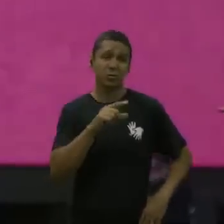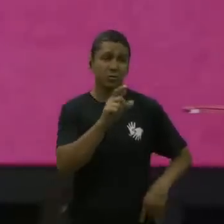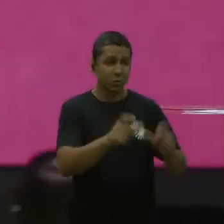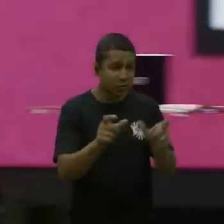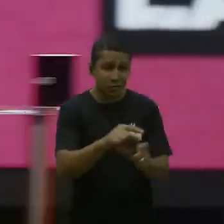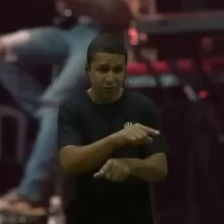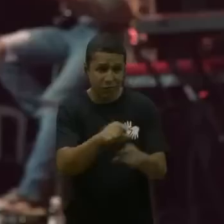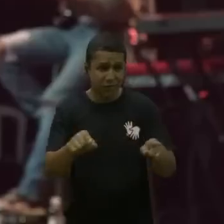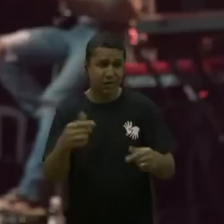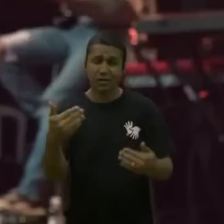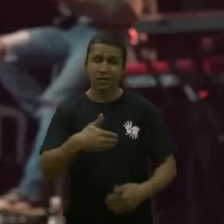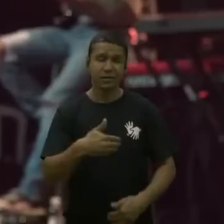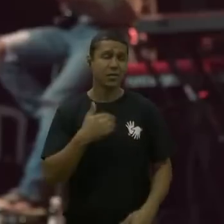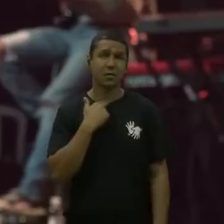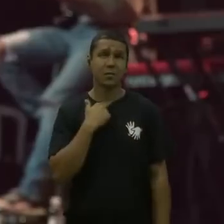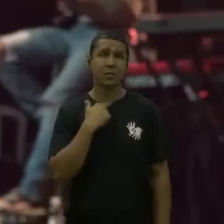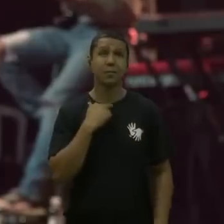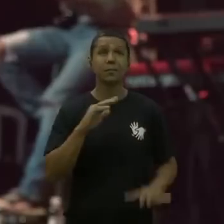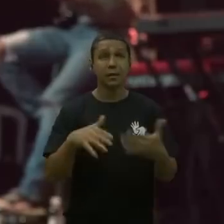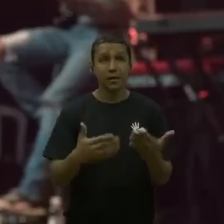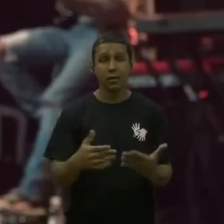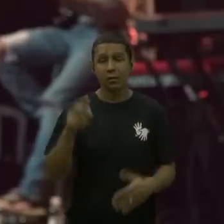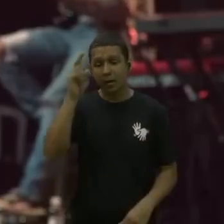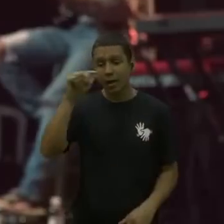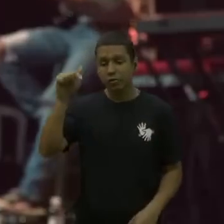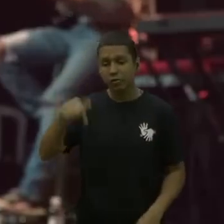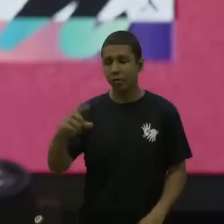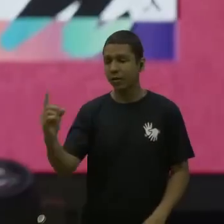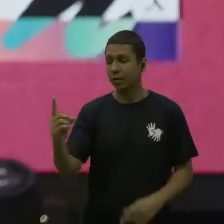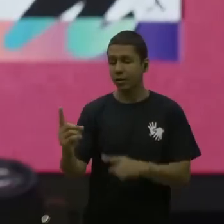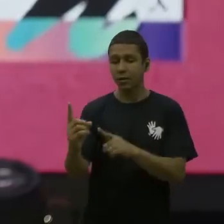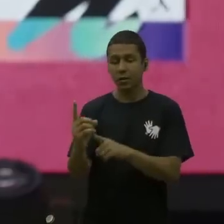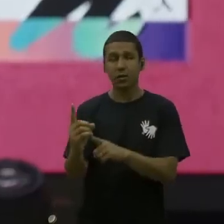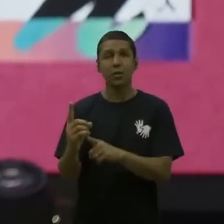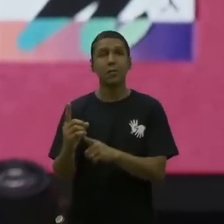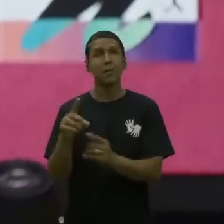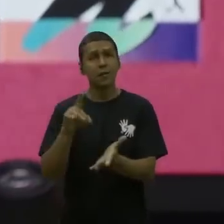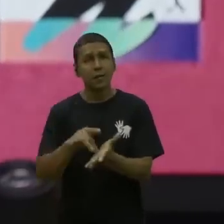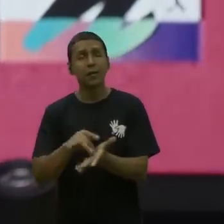Eu estou falando de uma realidade, de uma mulher que o nome dela não estava na lista.